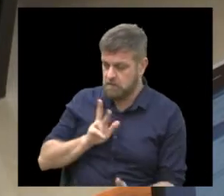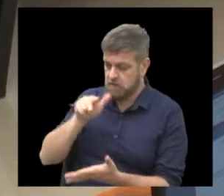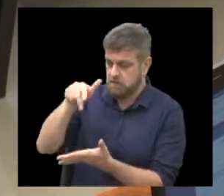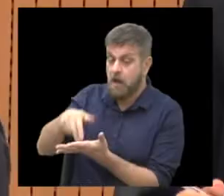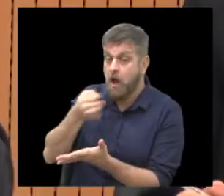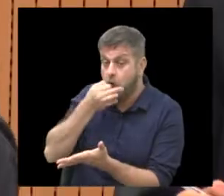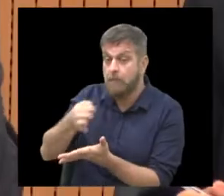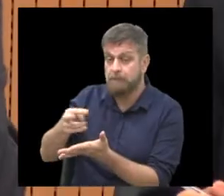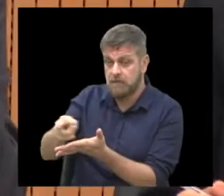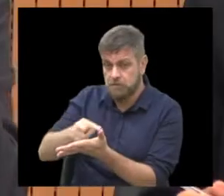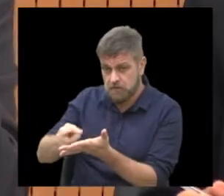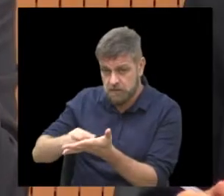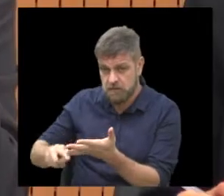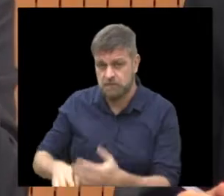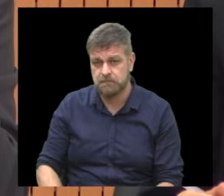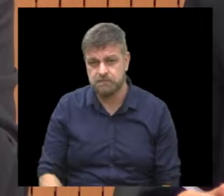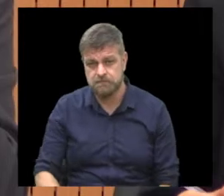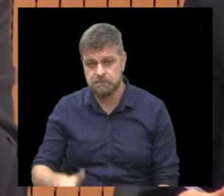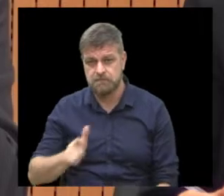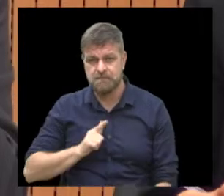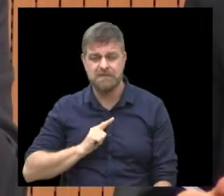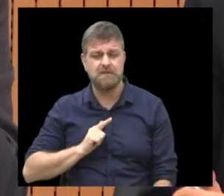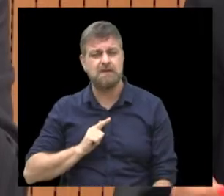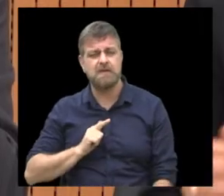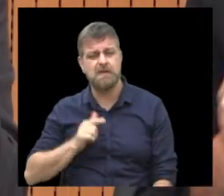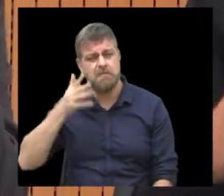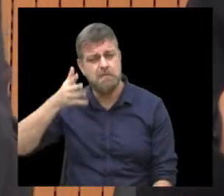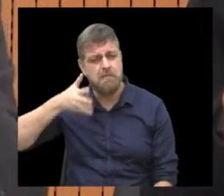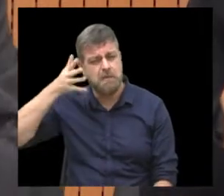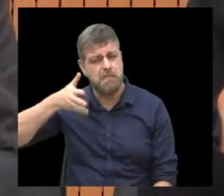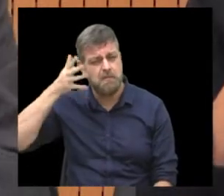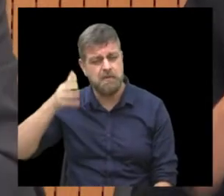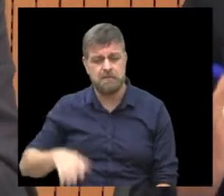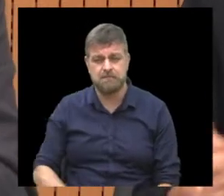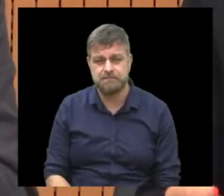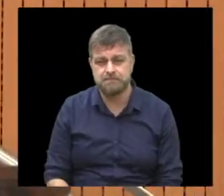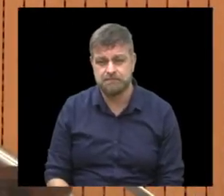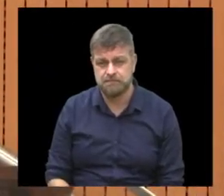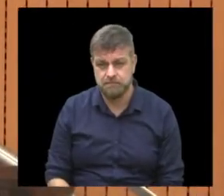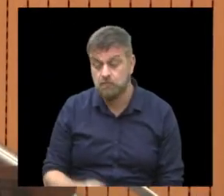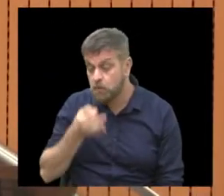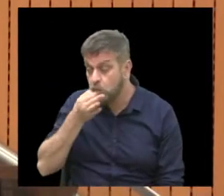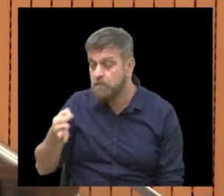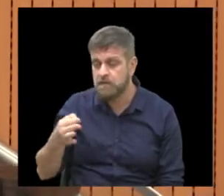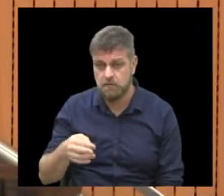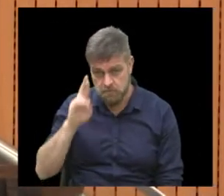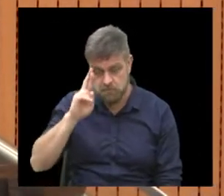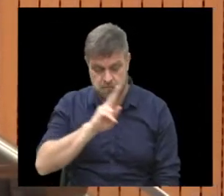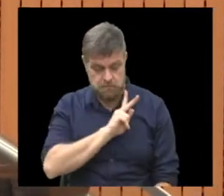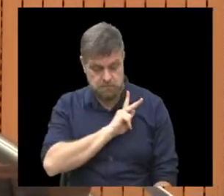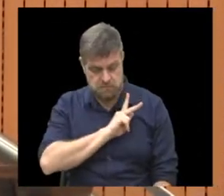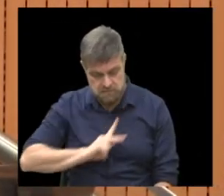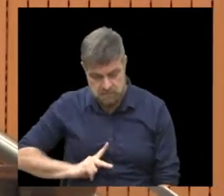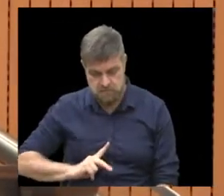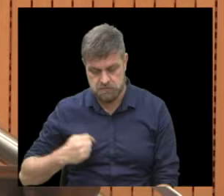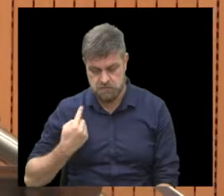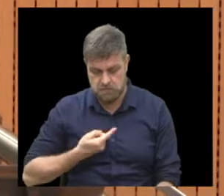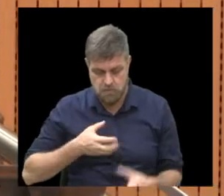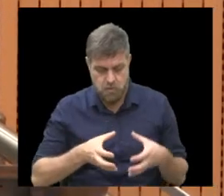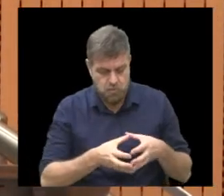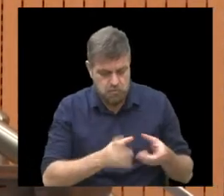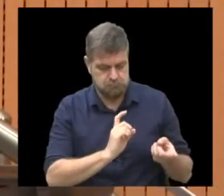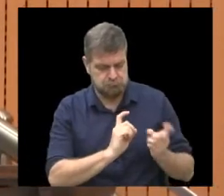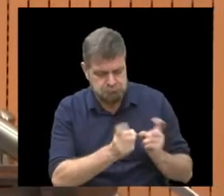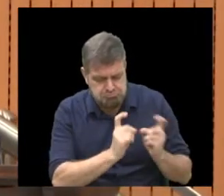o parecer. Vereador Paulo Haddad, Vossa Excelência tem a palavra para exarar o parecer. Senhor presidente, a Comissão Especial de